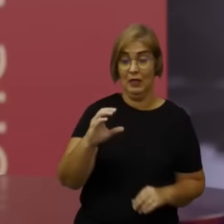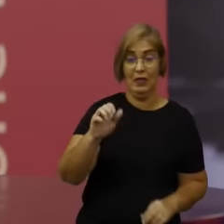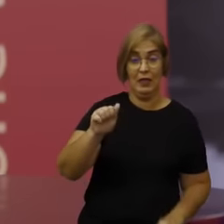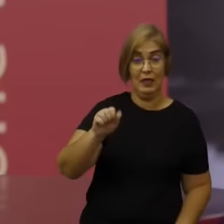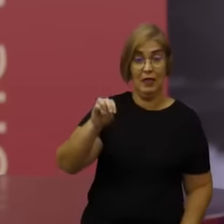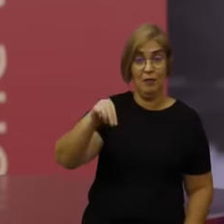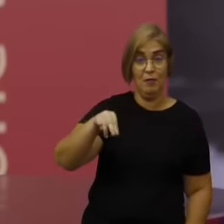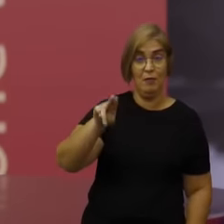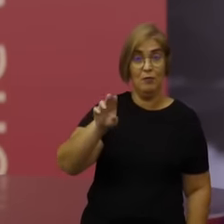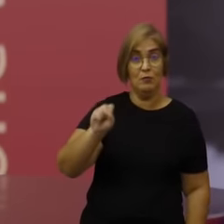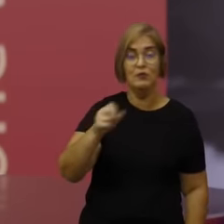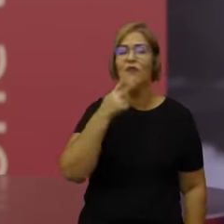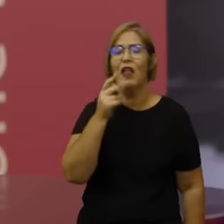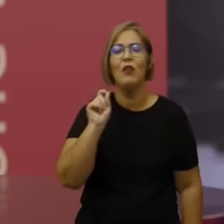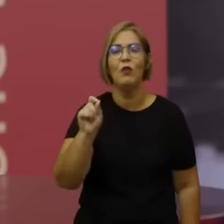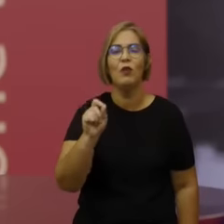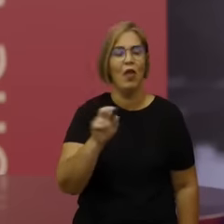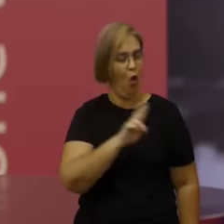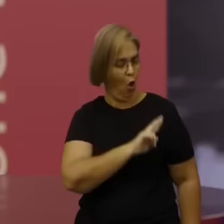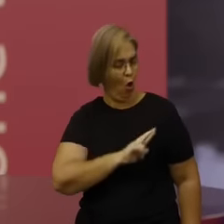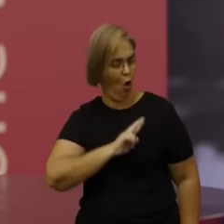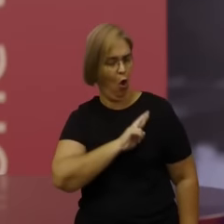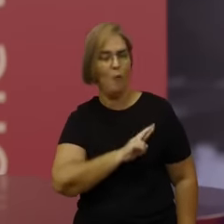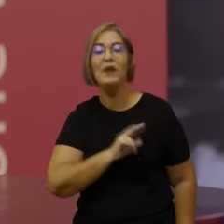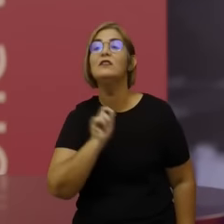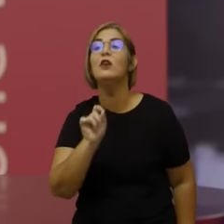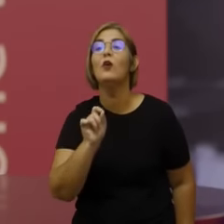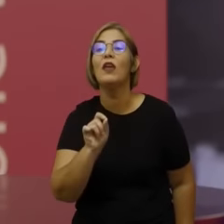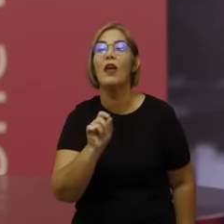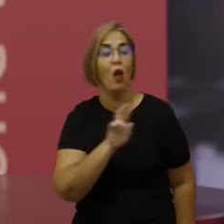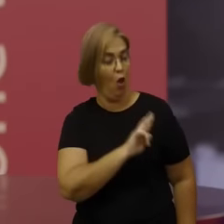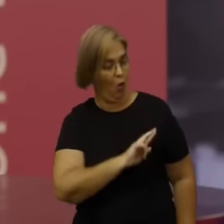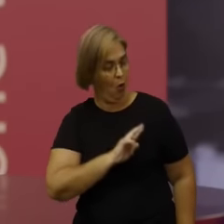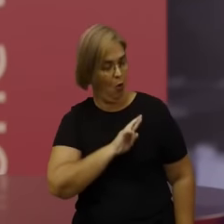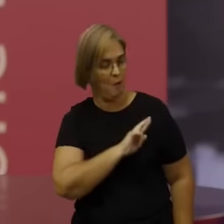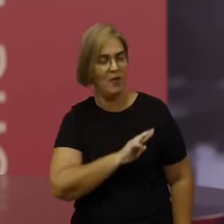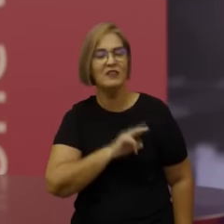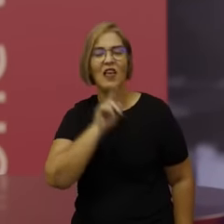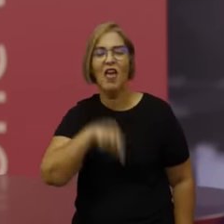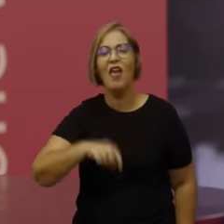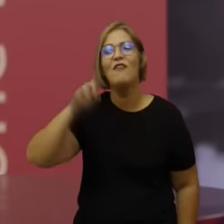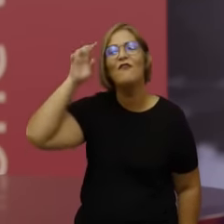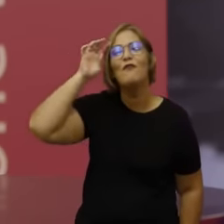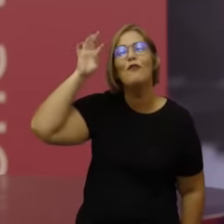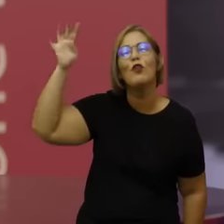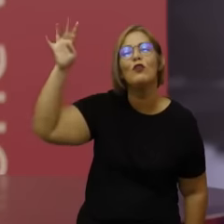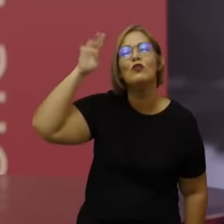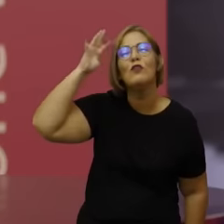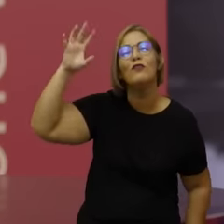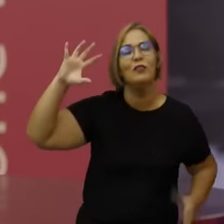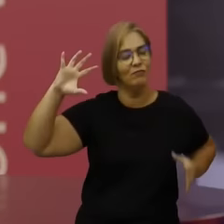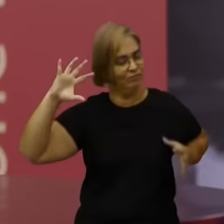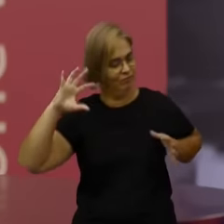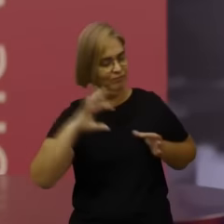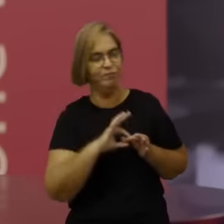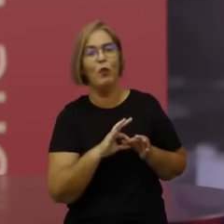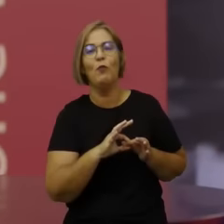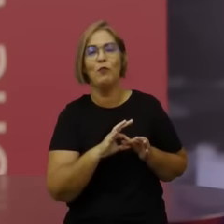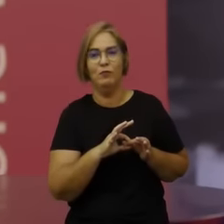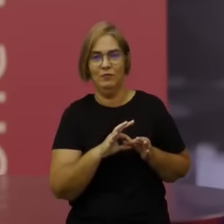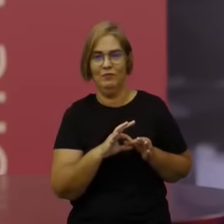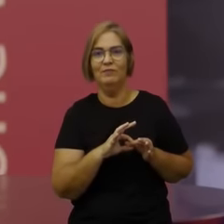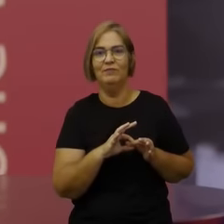romance? Um romance nada mais é do que uma filosofia transposta no campo da imagem. Romance é uma filosofia